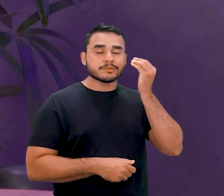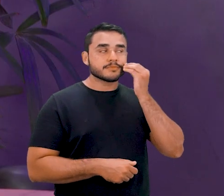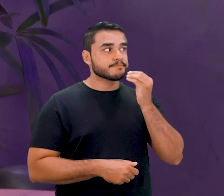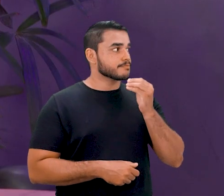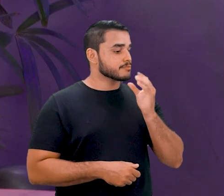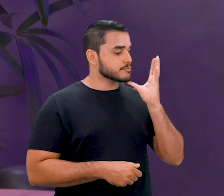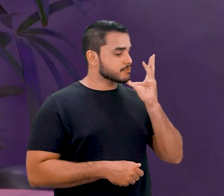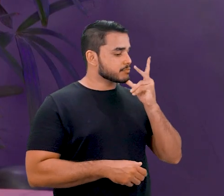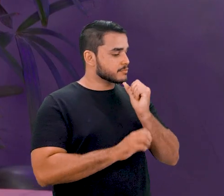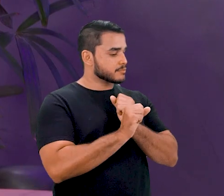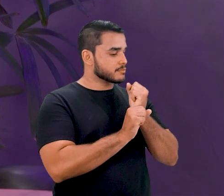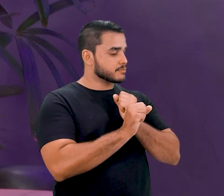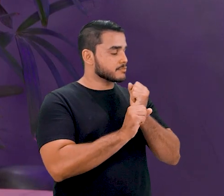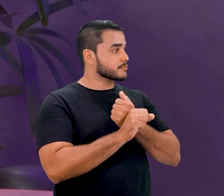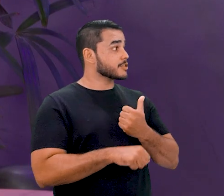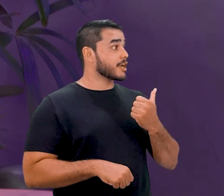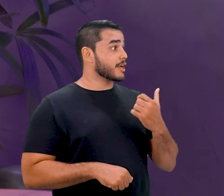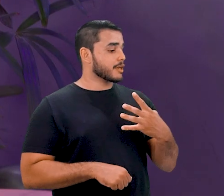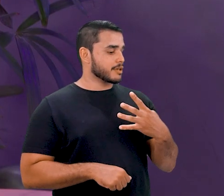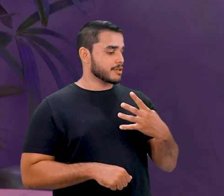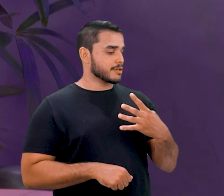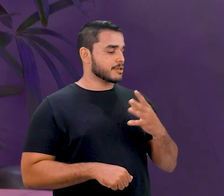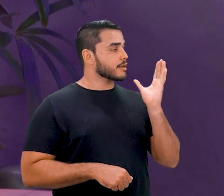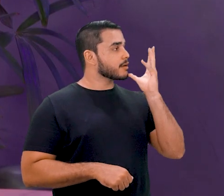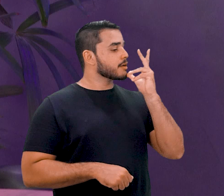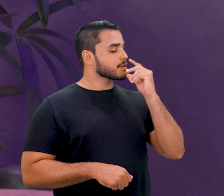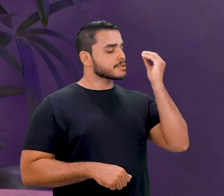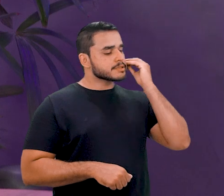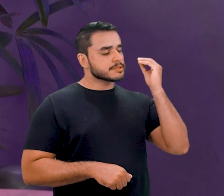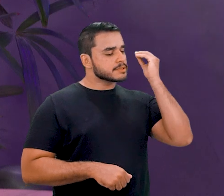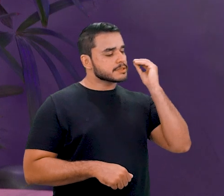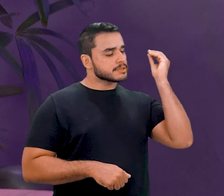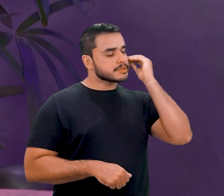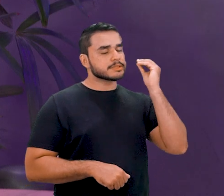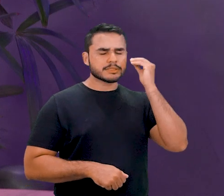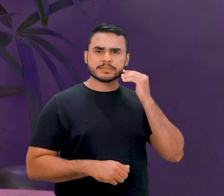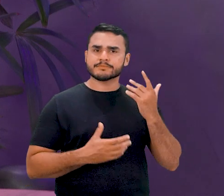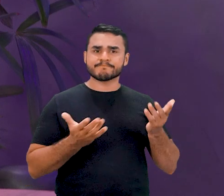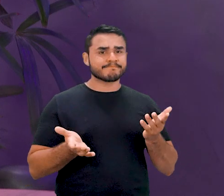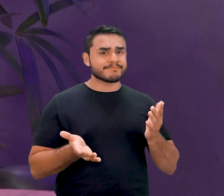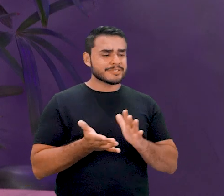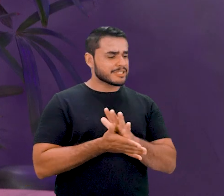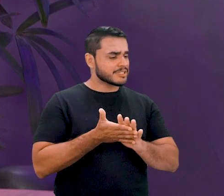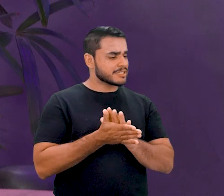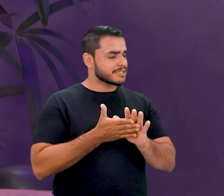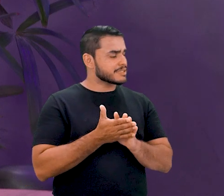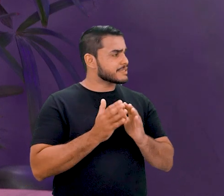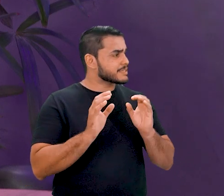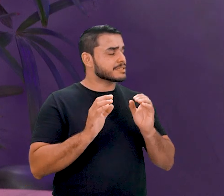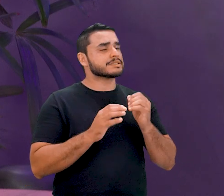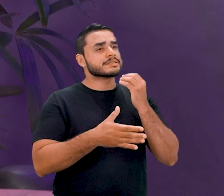isso demorou 14 anos, né? 14 longos anos batendo em muitas portas, sem receber sequer um e-mail